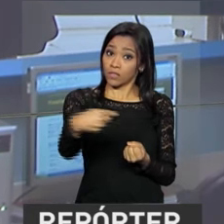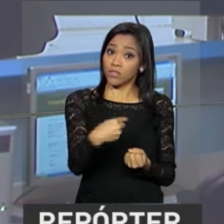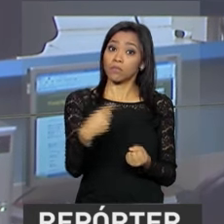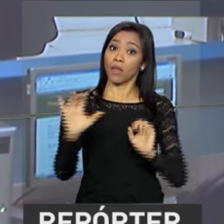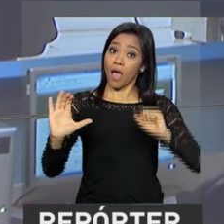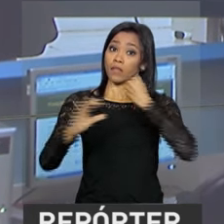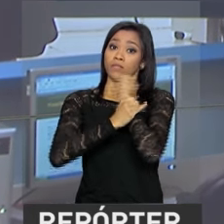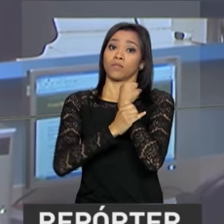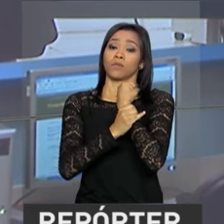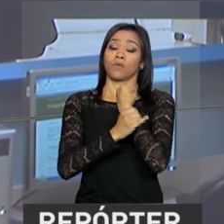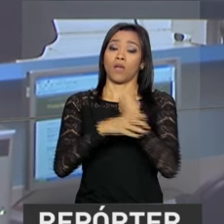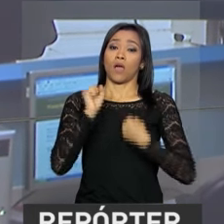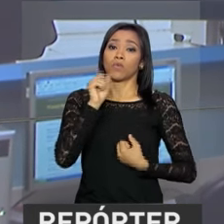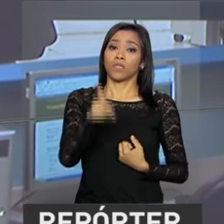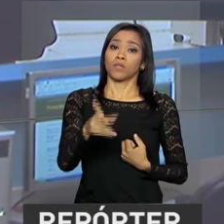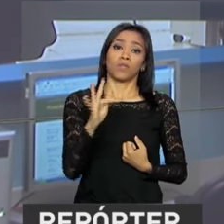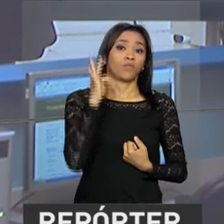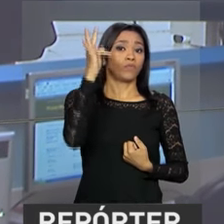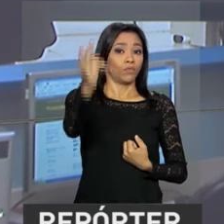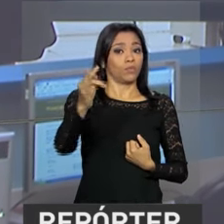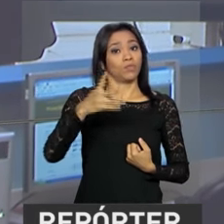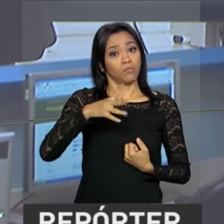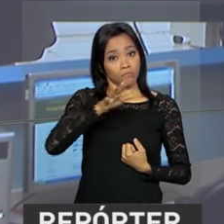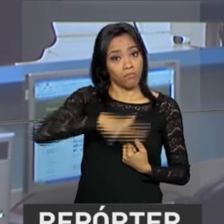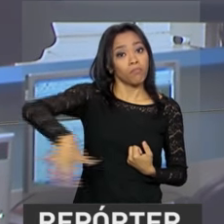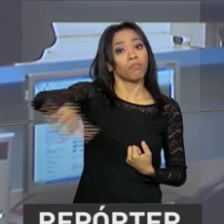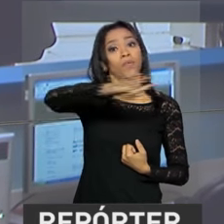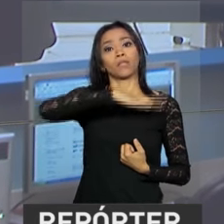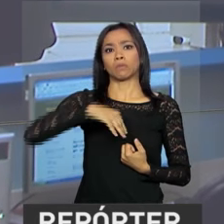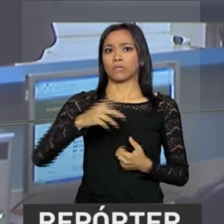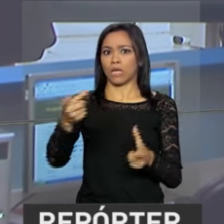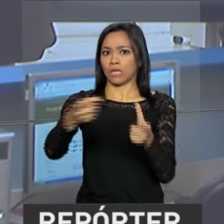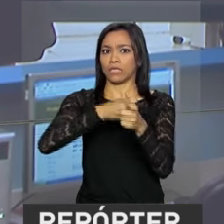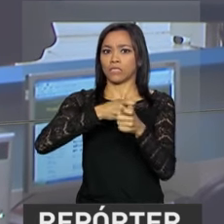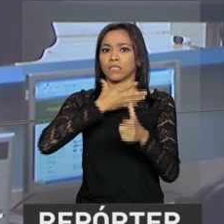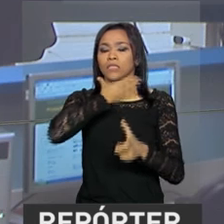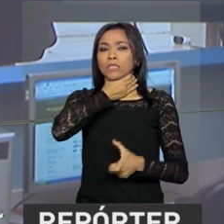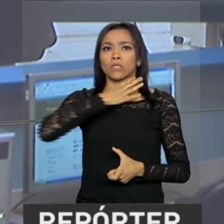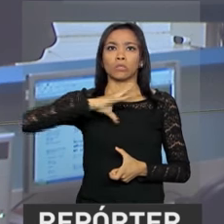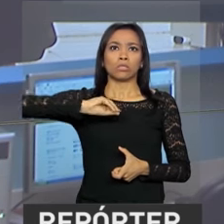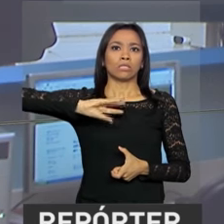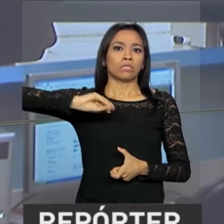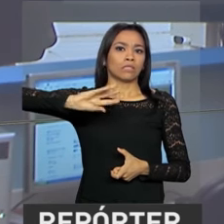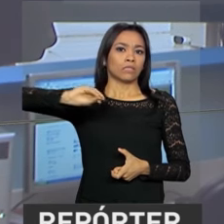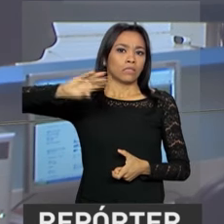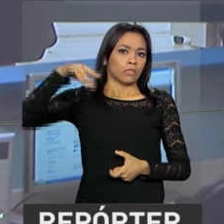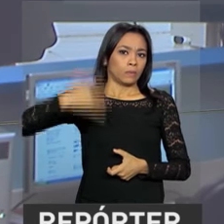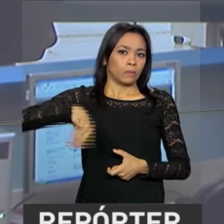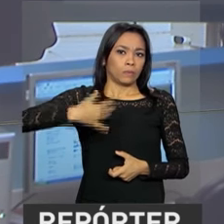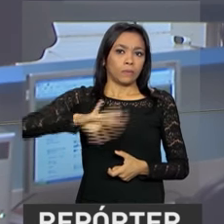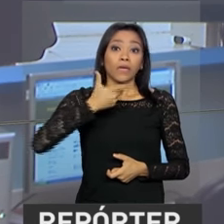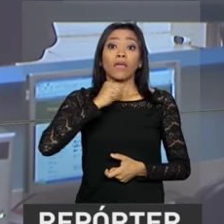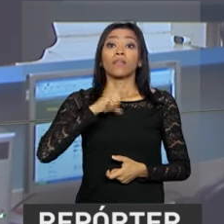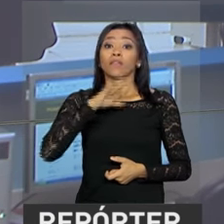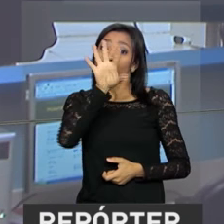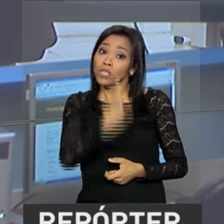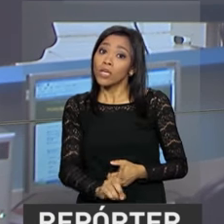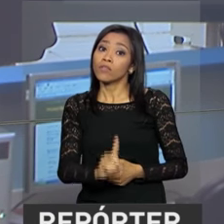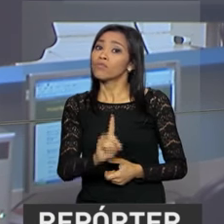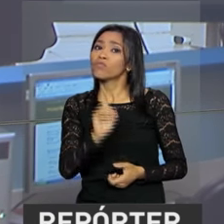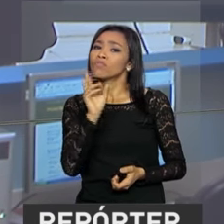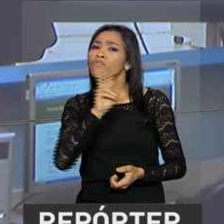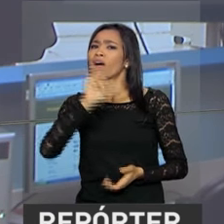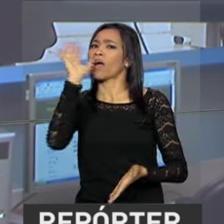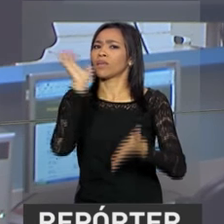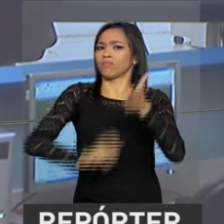aposentadoria para todos os brasileiros o déficit no setor é alto e Crescente segundo o governo Quem tem direito adquirido não